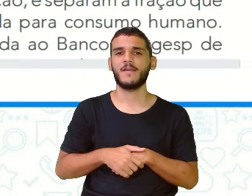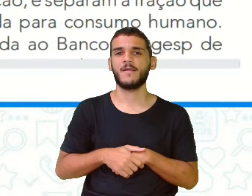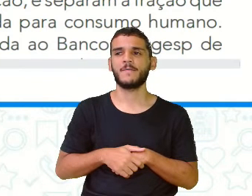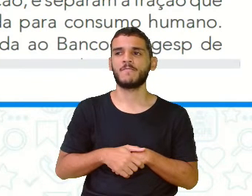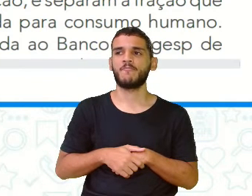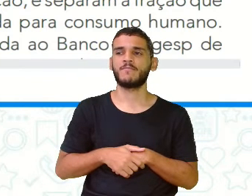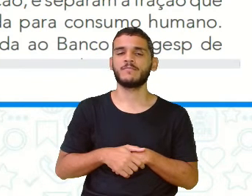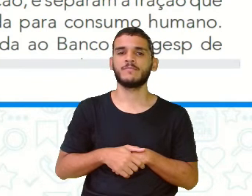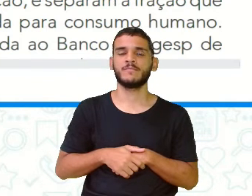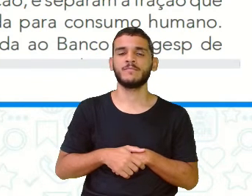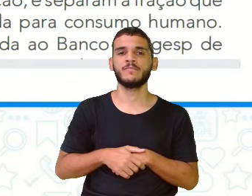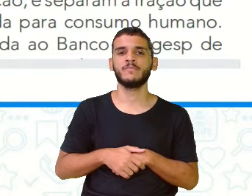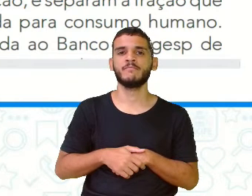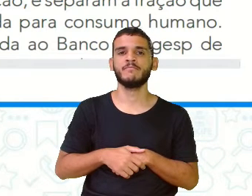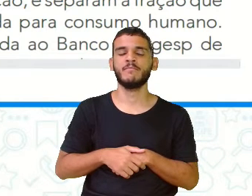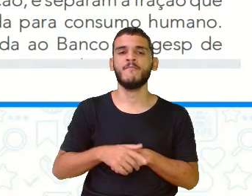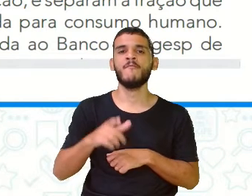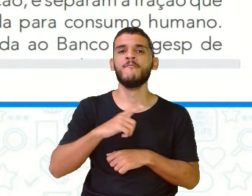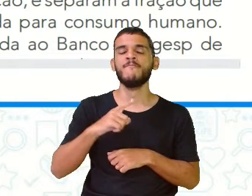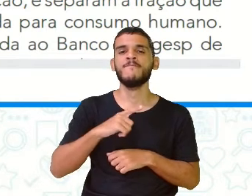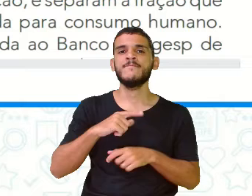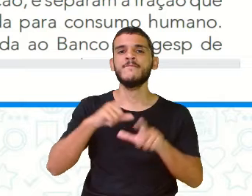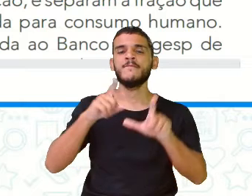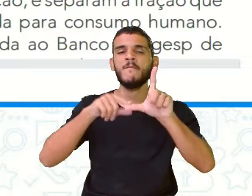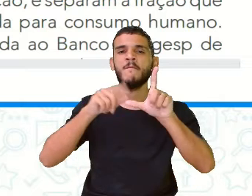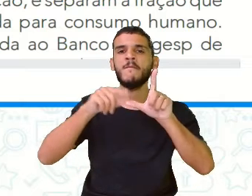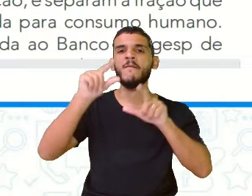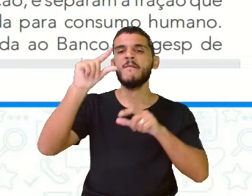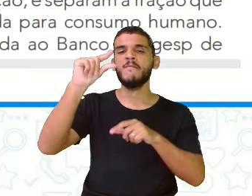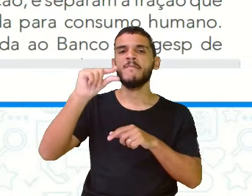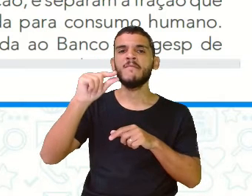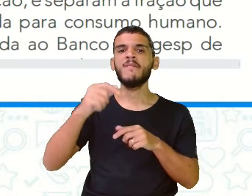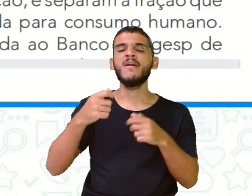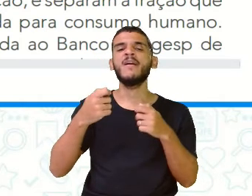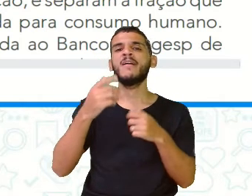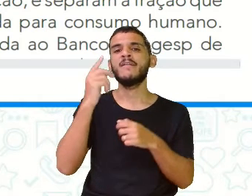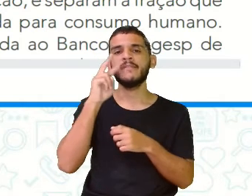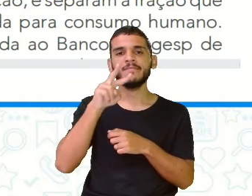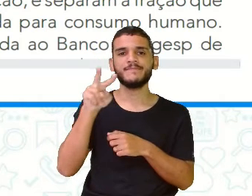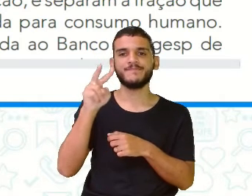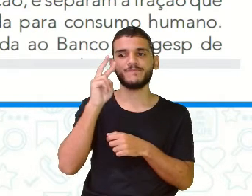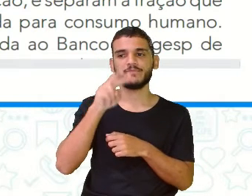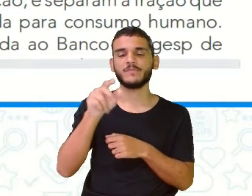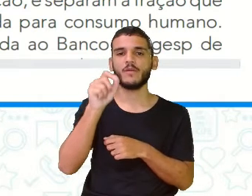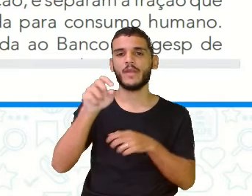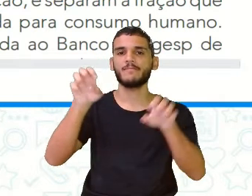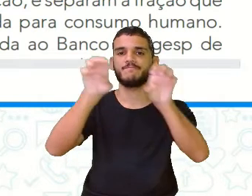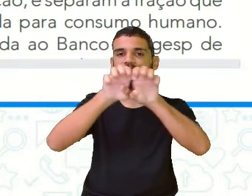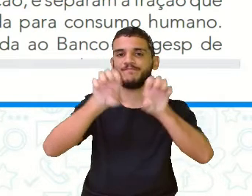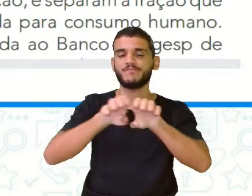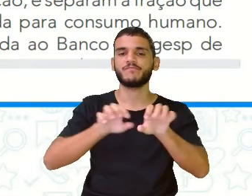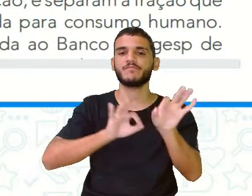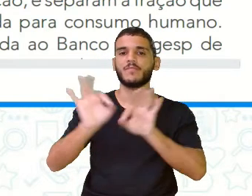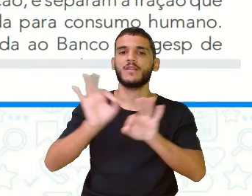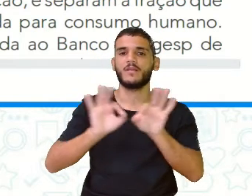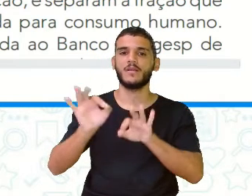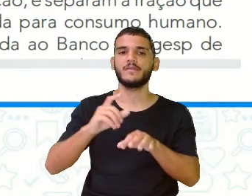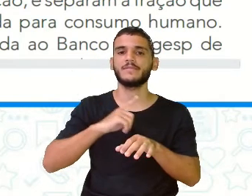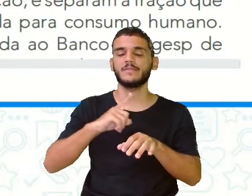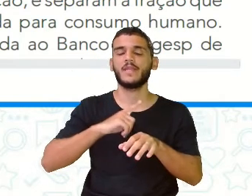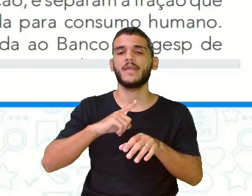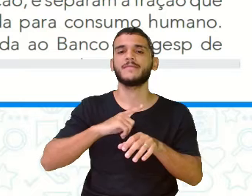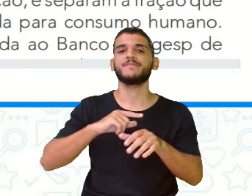Ela está, a letra um pouco pequena, eu só quero que você perceba aí a estrutura. Você está vendo aí o título em verde?